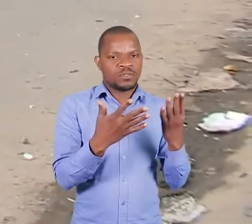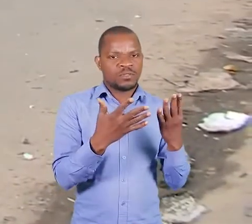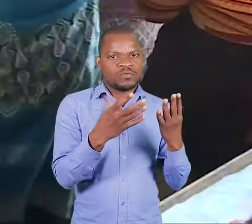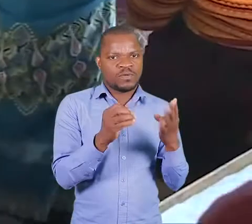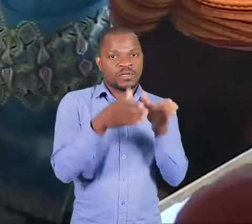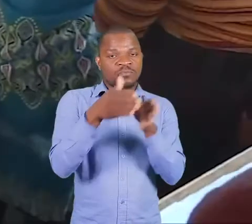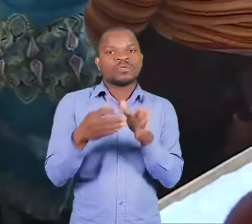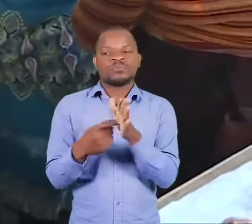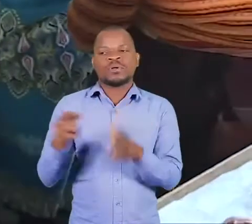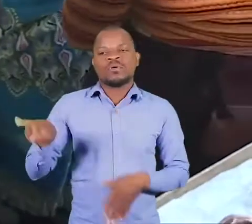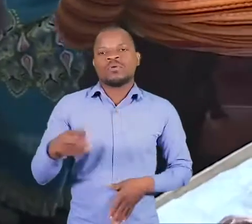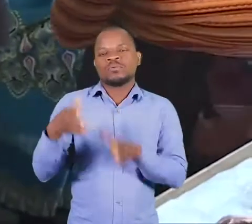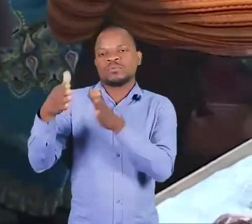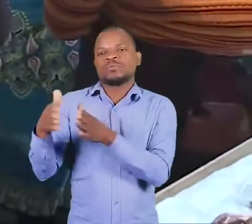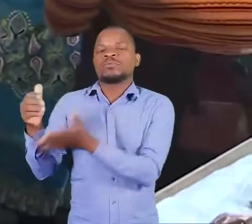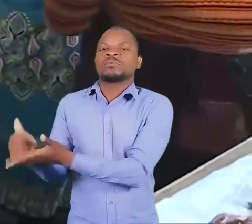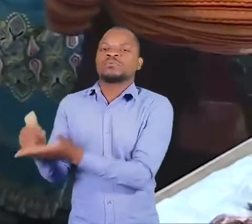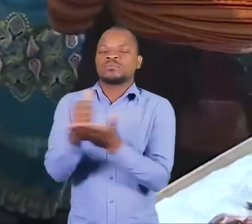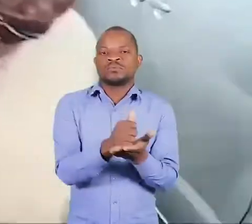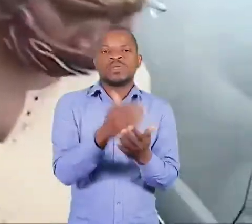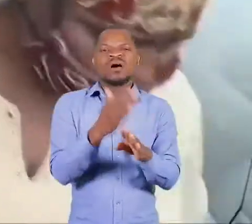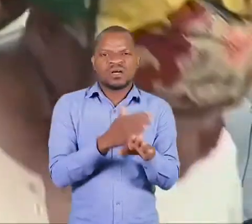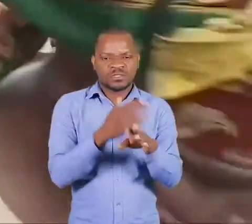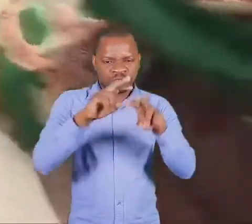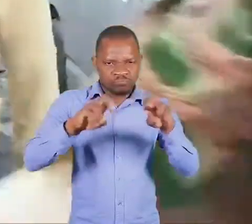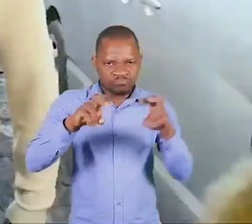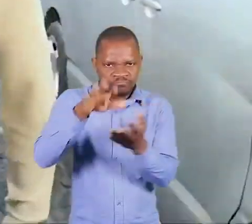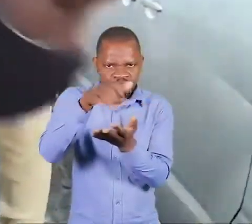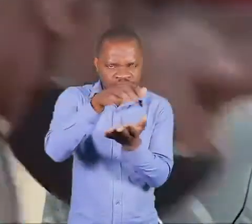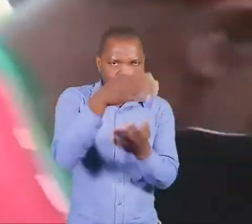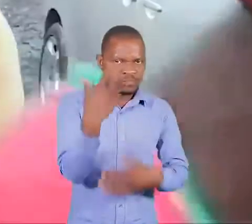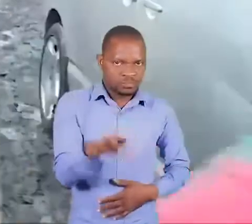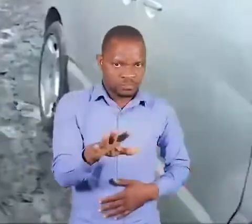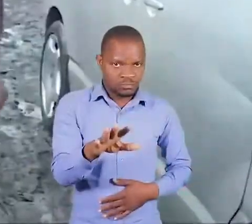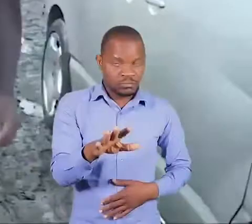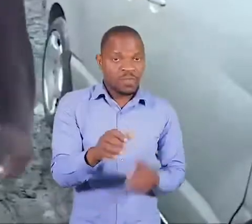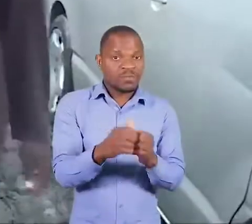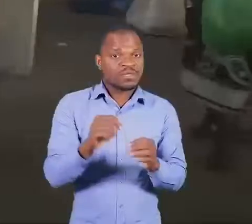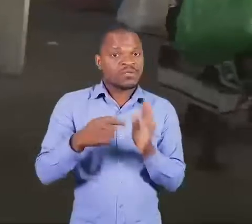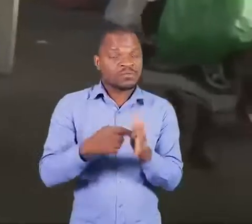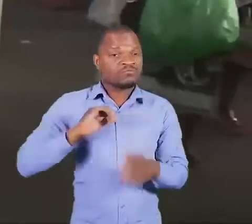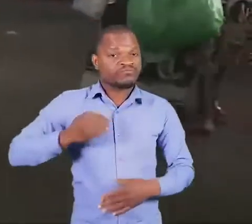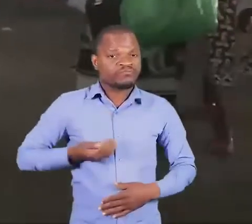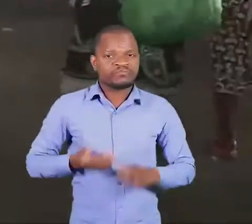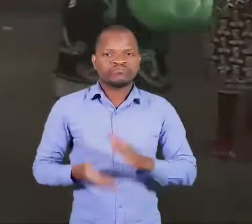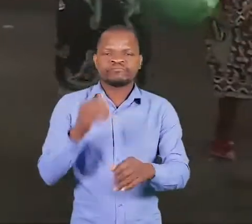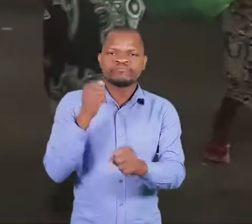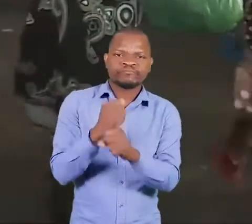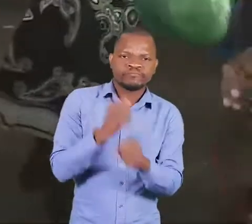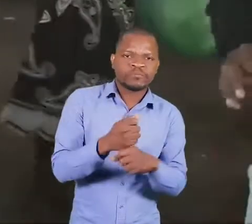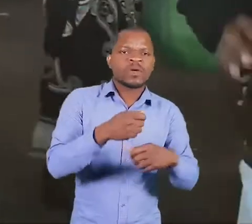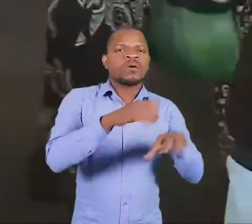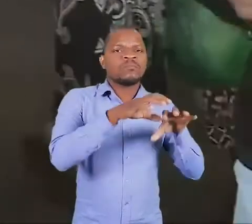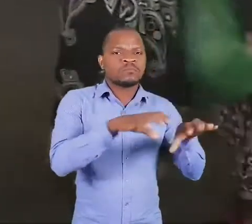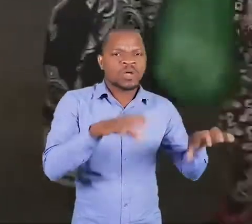censo. Se as mulheres puderem trabalhar no mercado ou em qualquer outro local, elas poderão, de acordo com um estudo